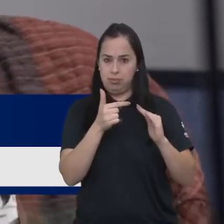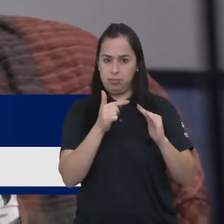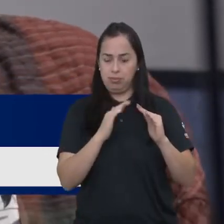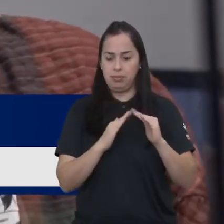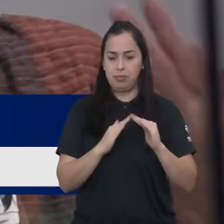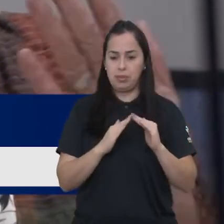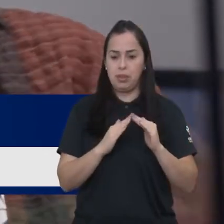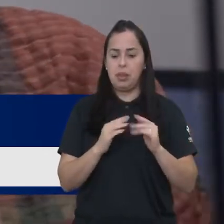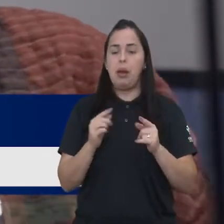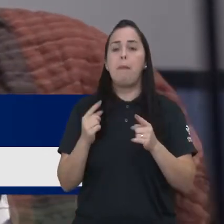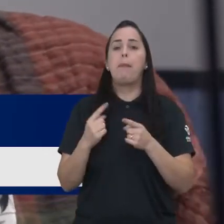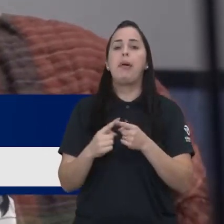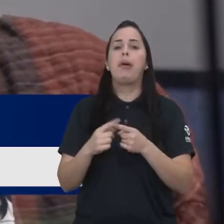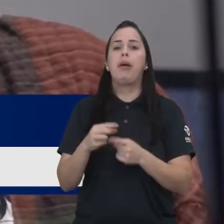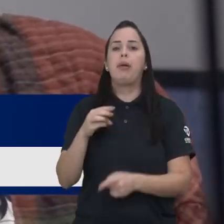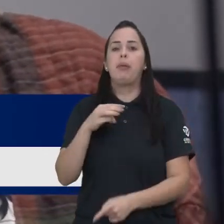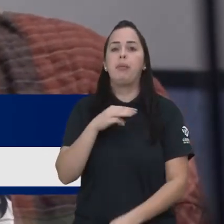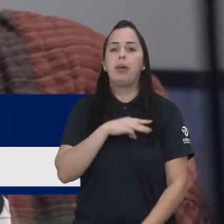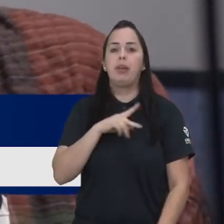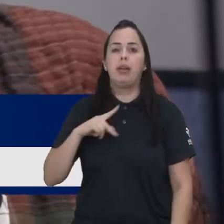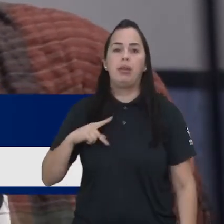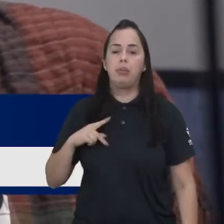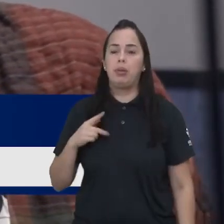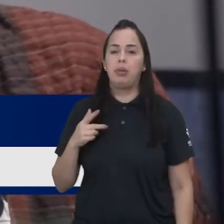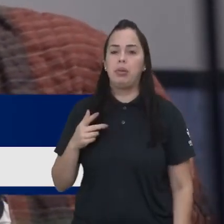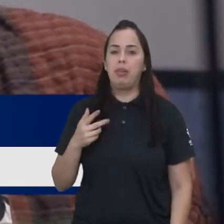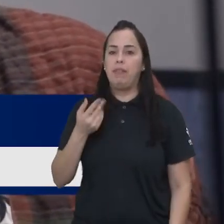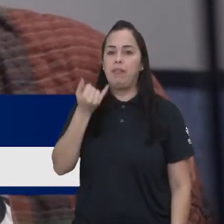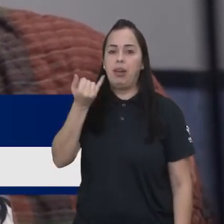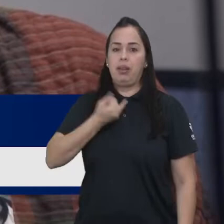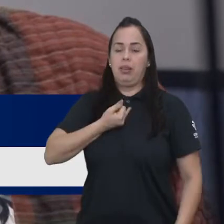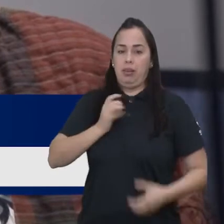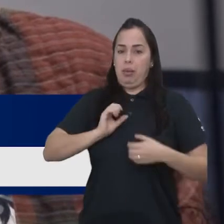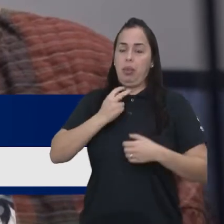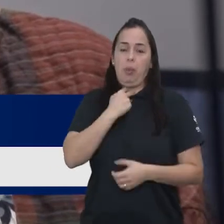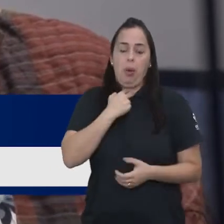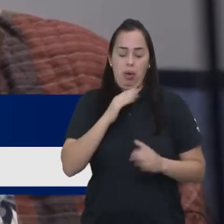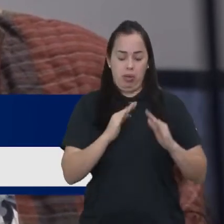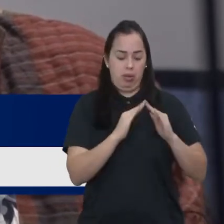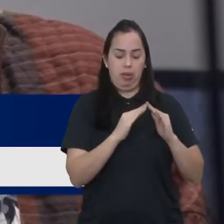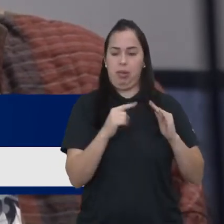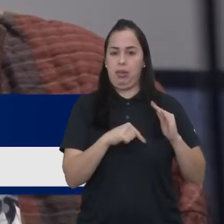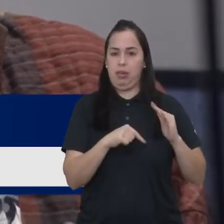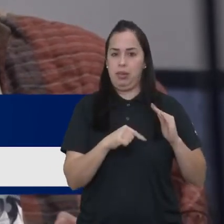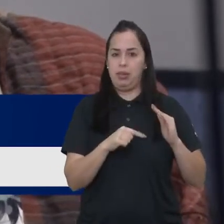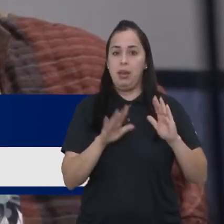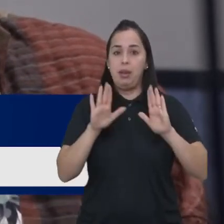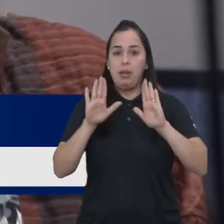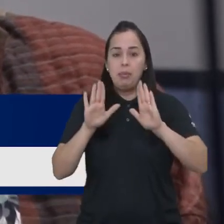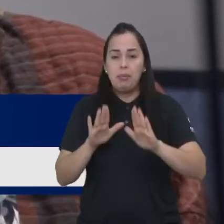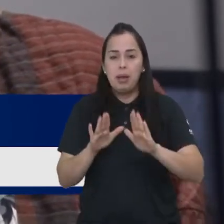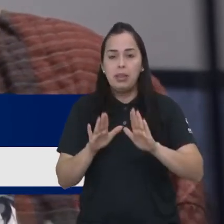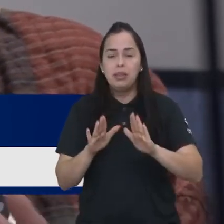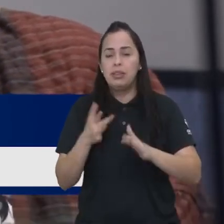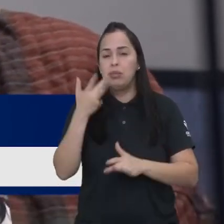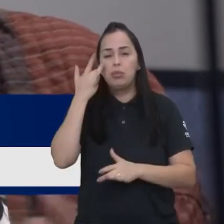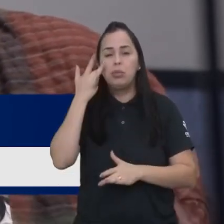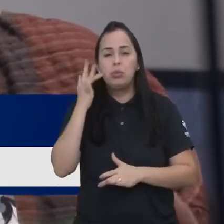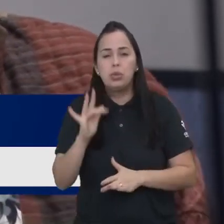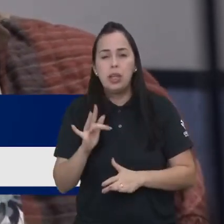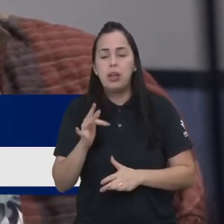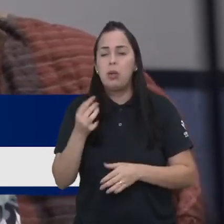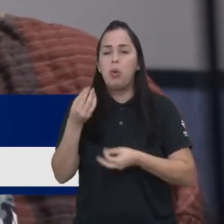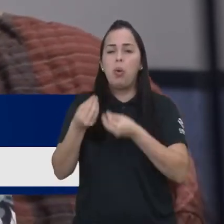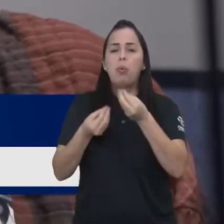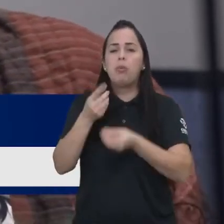porque o ministério não deixa. Eu acho que esse preciosismo, eu não sei se é preciosismo, eu não sei